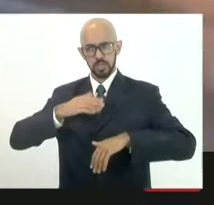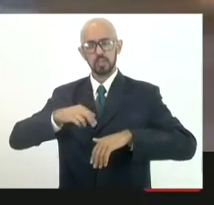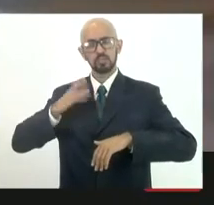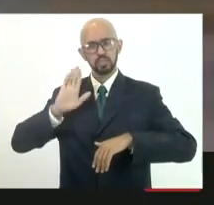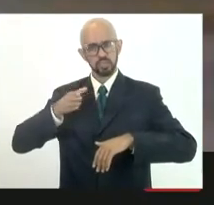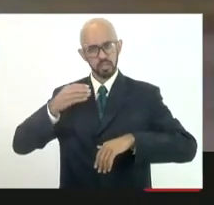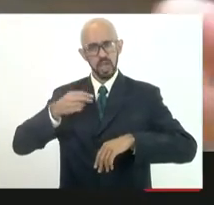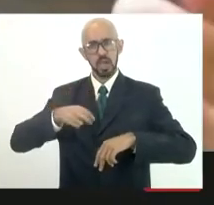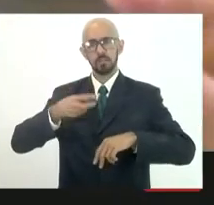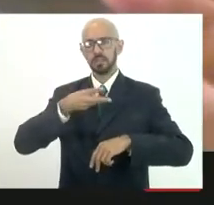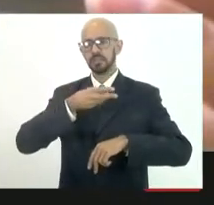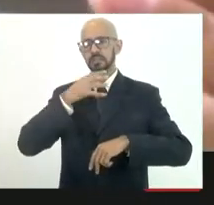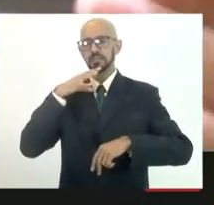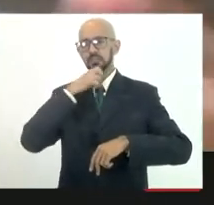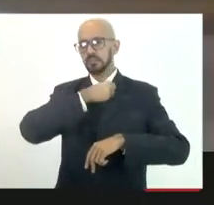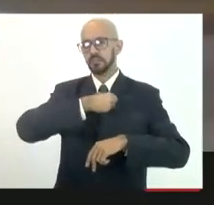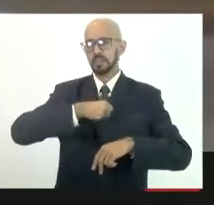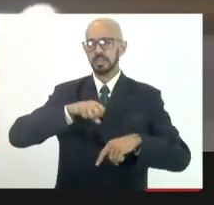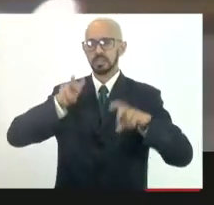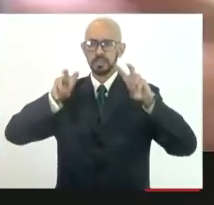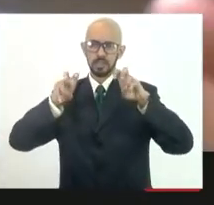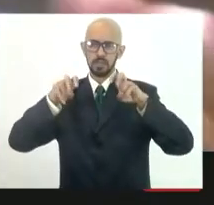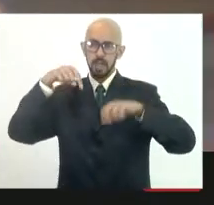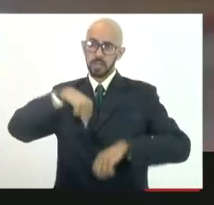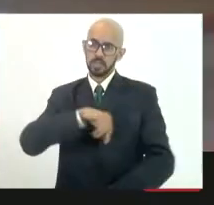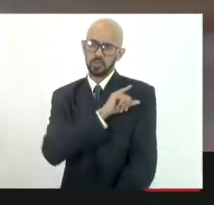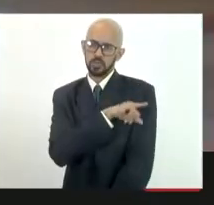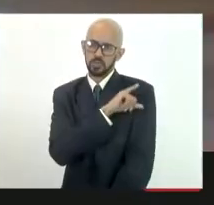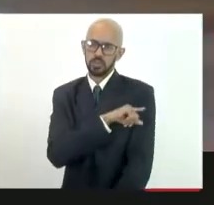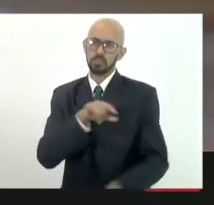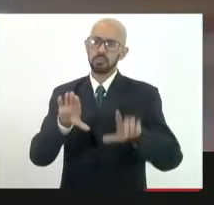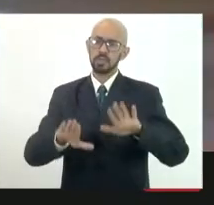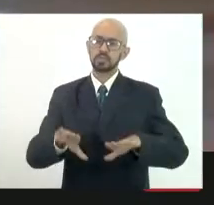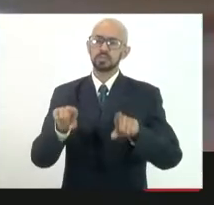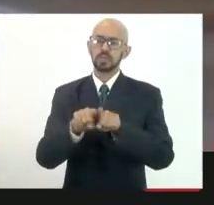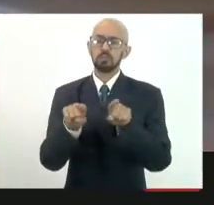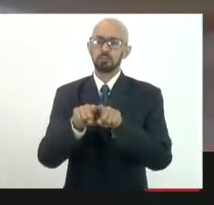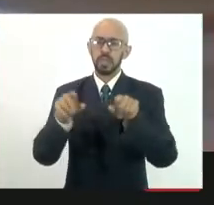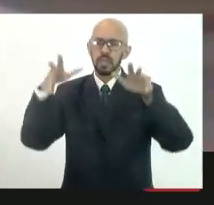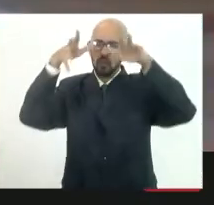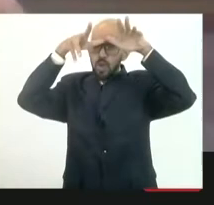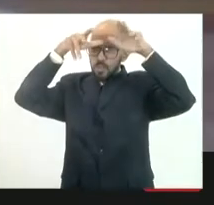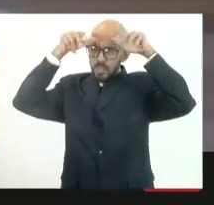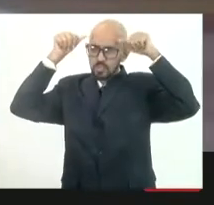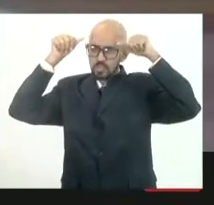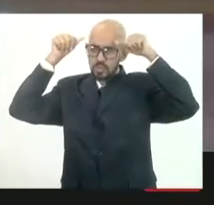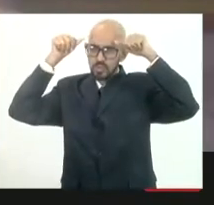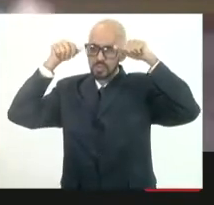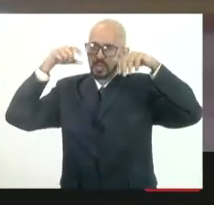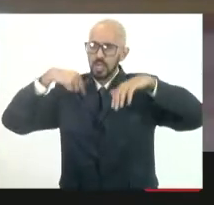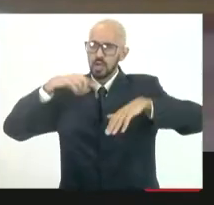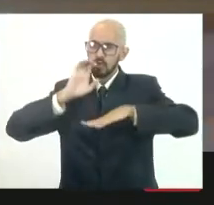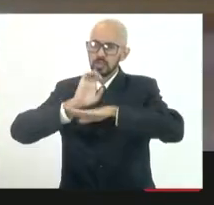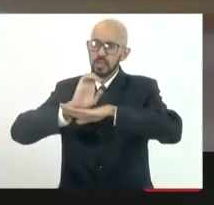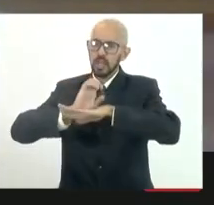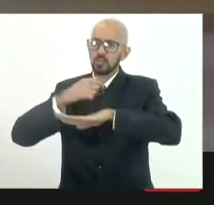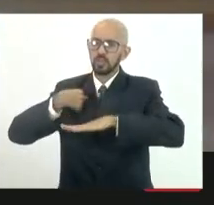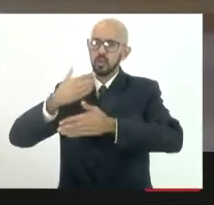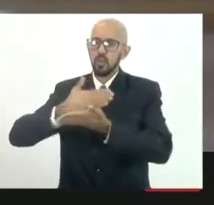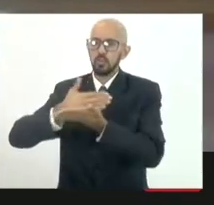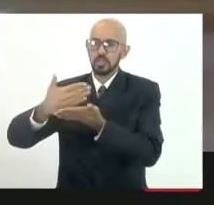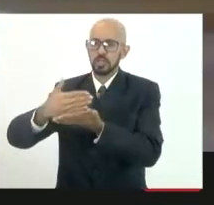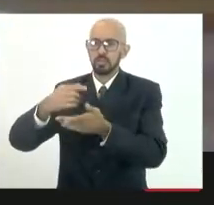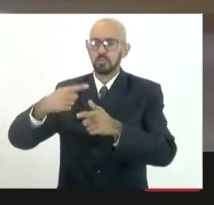mas também no Amazonas, o estado onde eu comecei a minha atuação, porque é um problema, é um debate